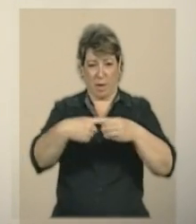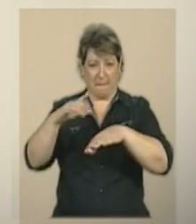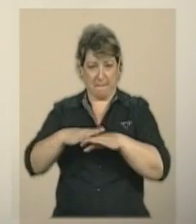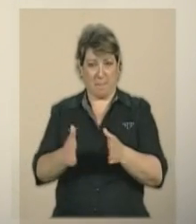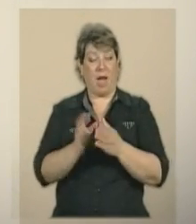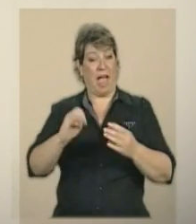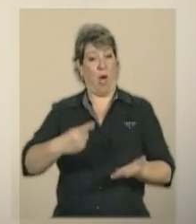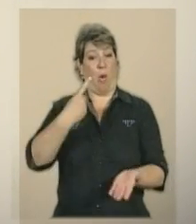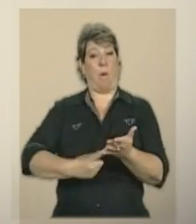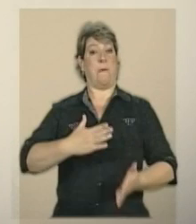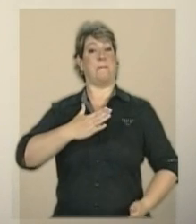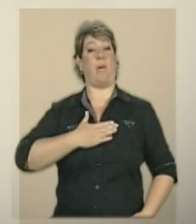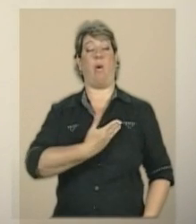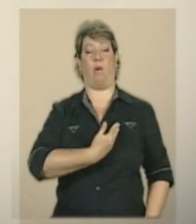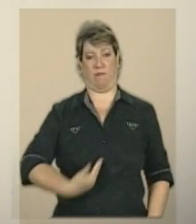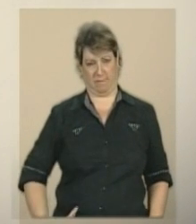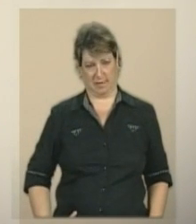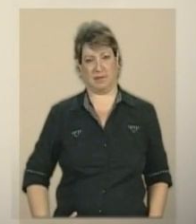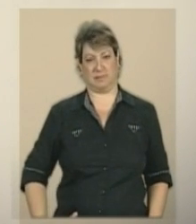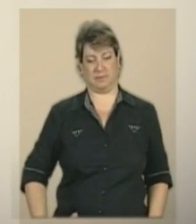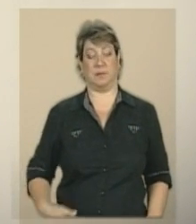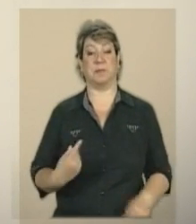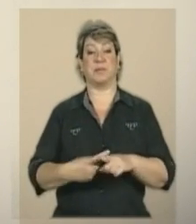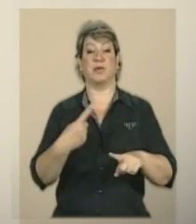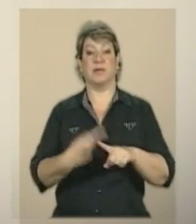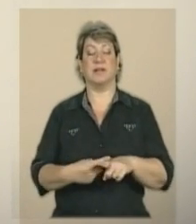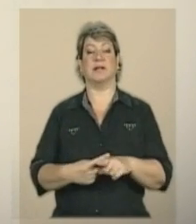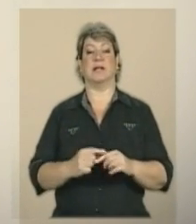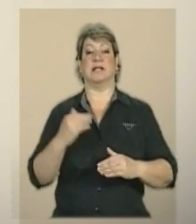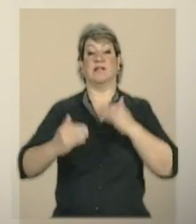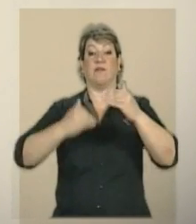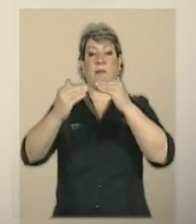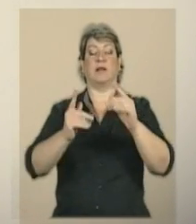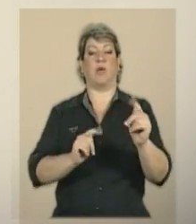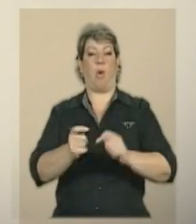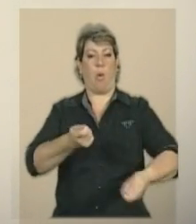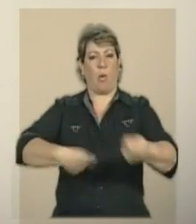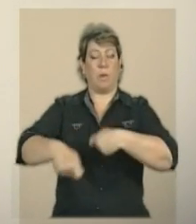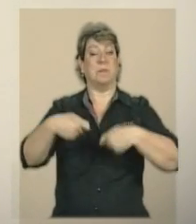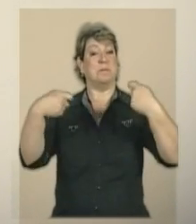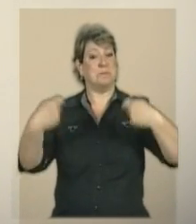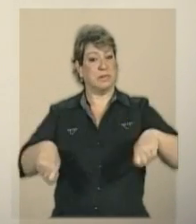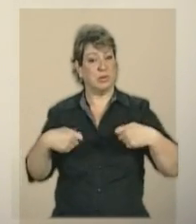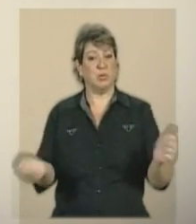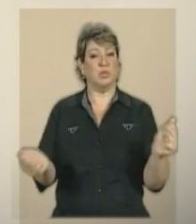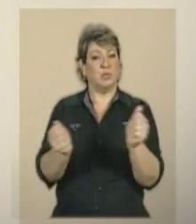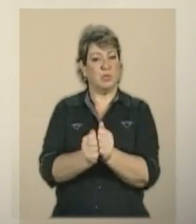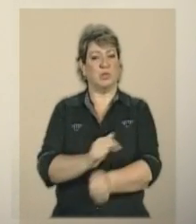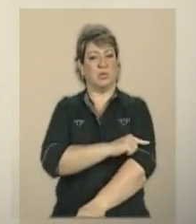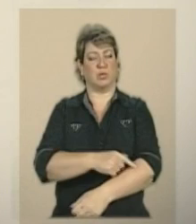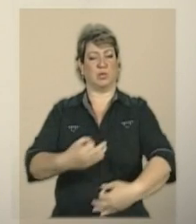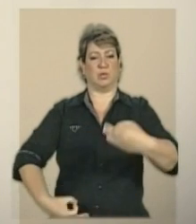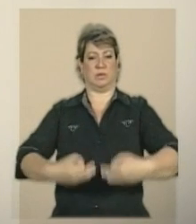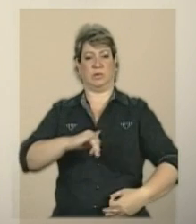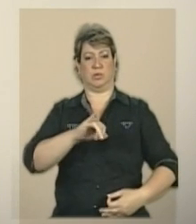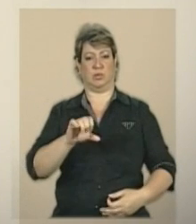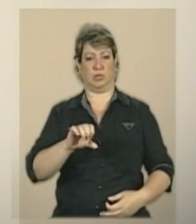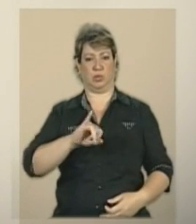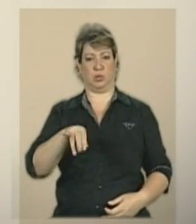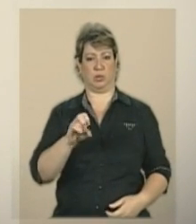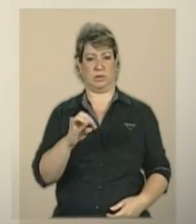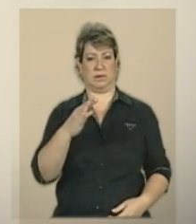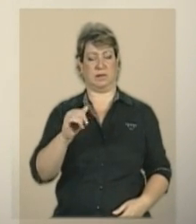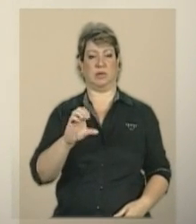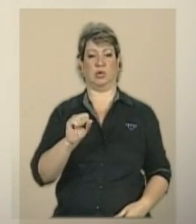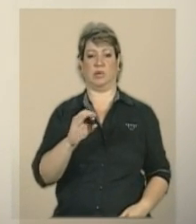compromisso do meu governo Luciano porque desenvolvimento econômico tem que vir acompanhado de justiça social a construção